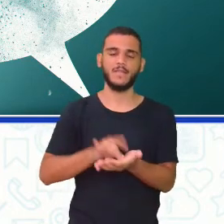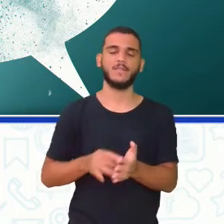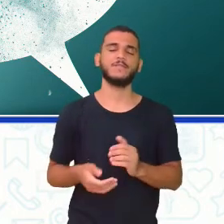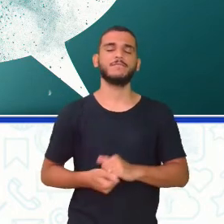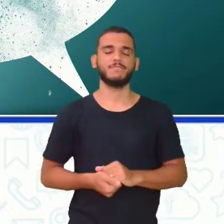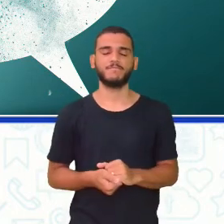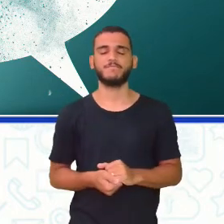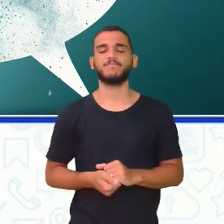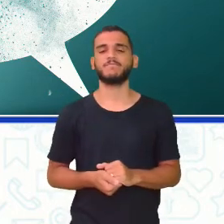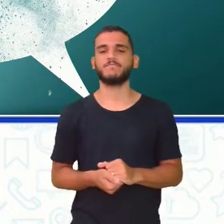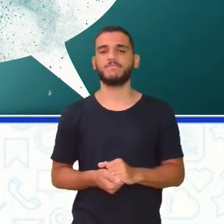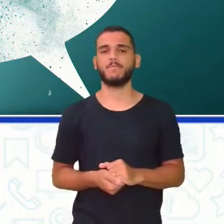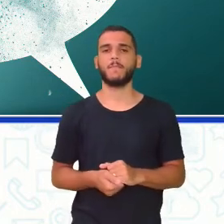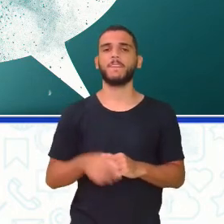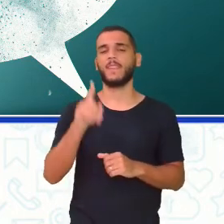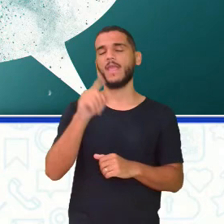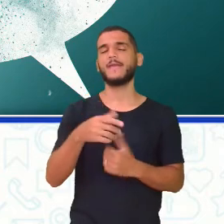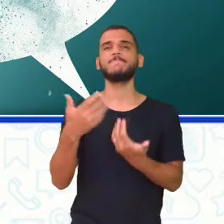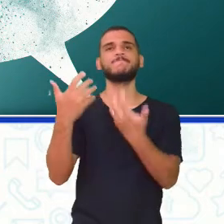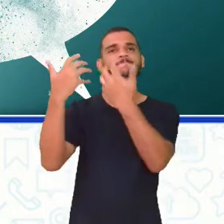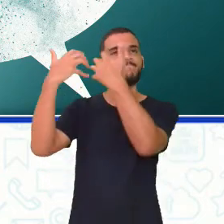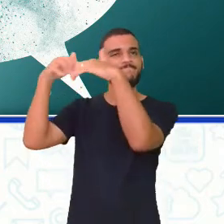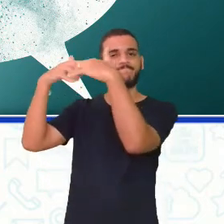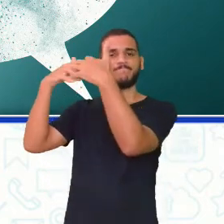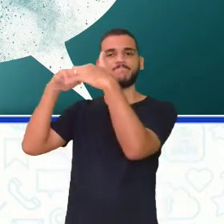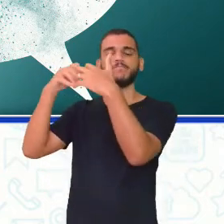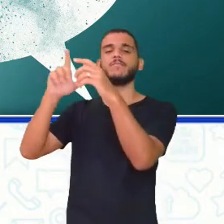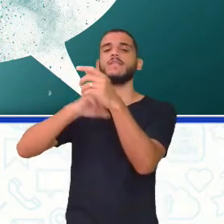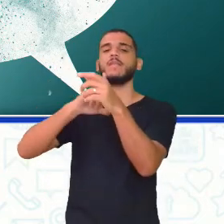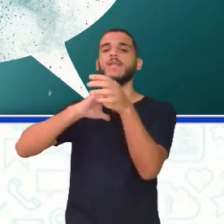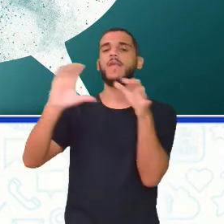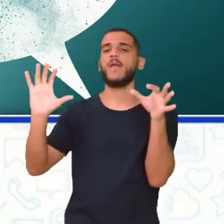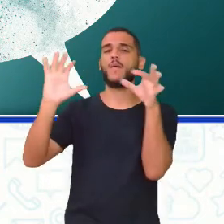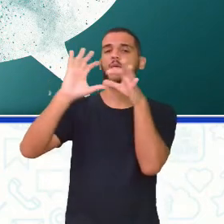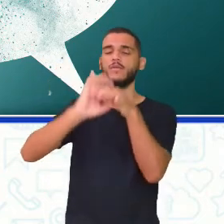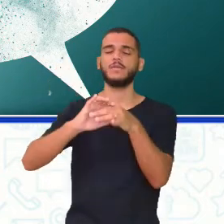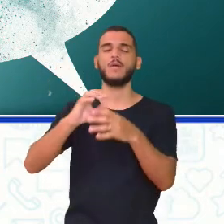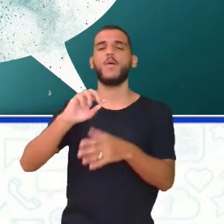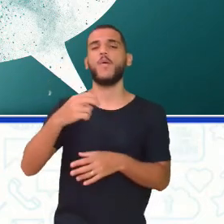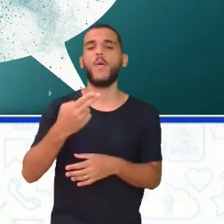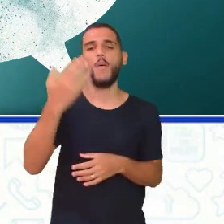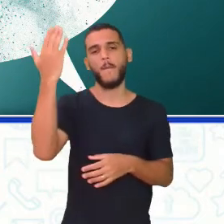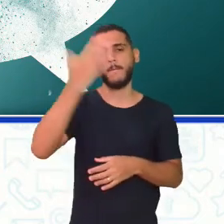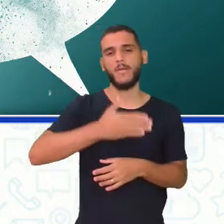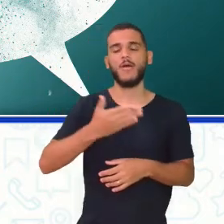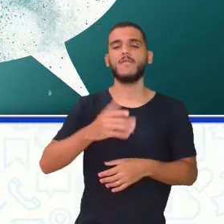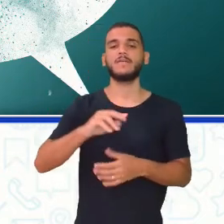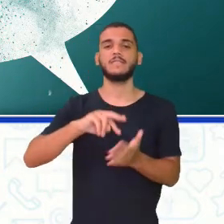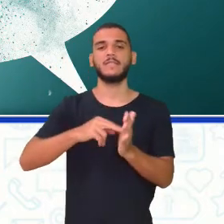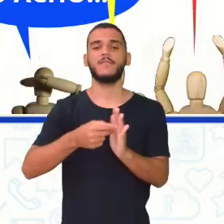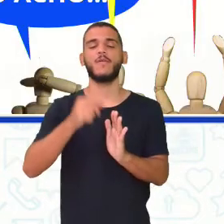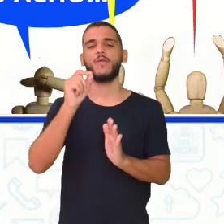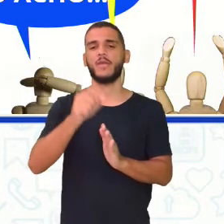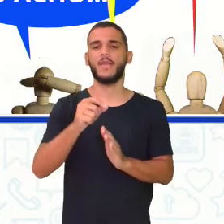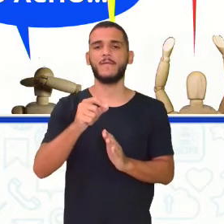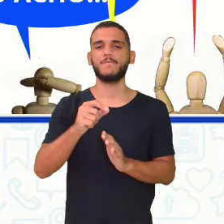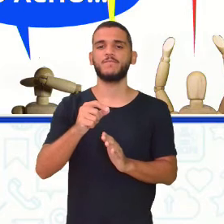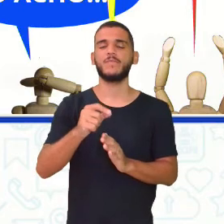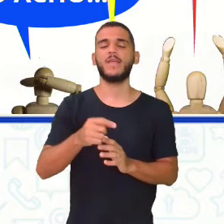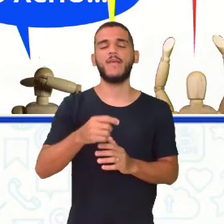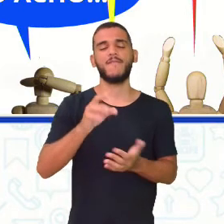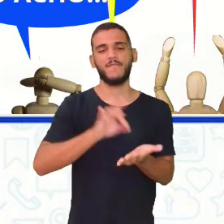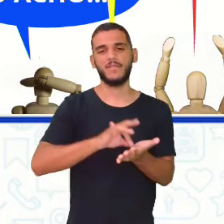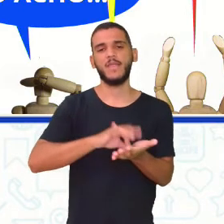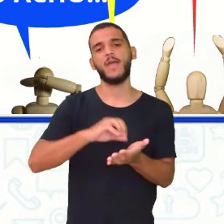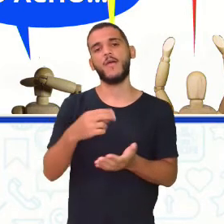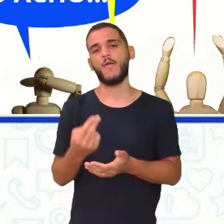razão, o raciocínio que conduz à indução ou dedução de algo ou prova que serve para afirmar ou negar um